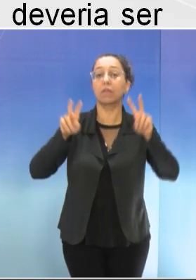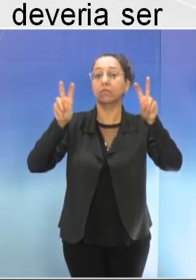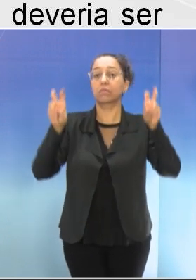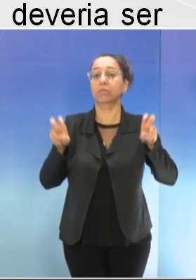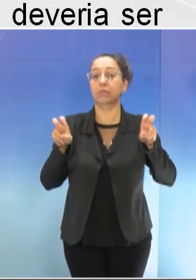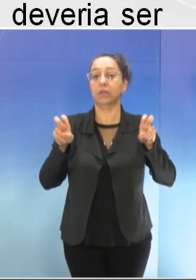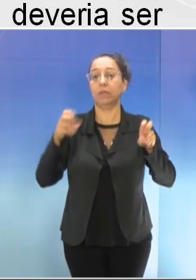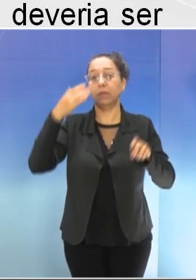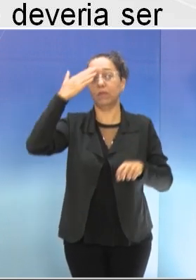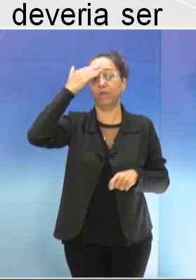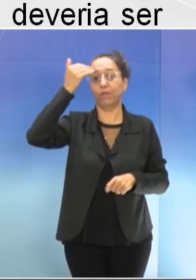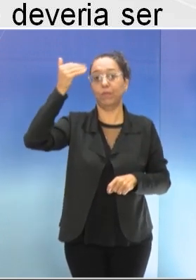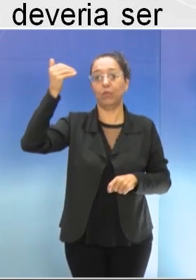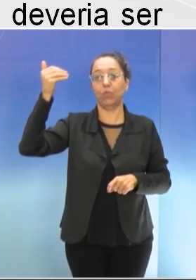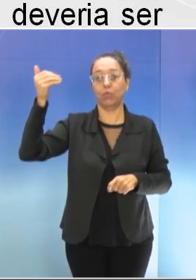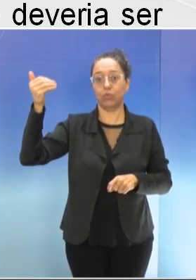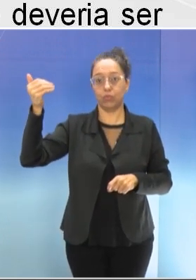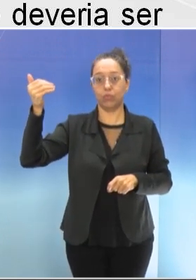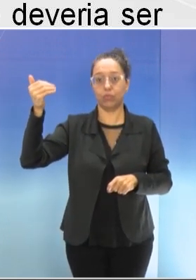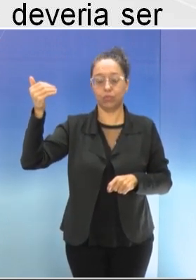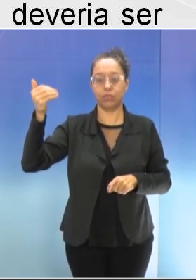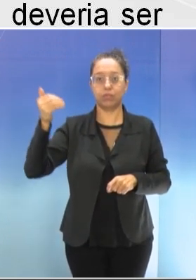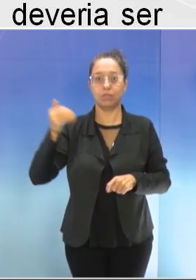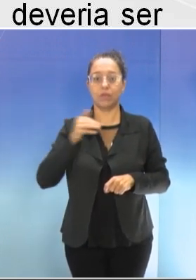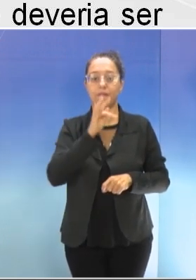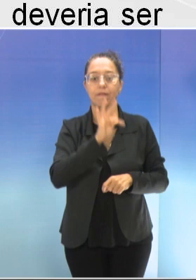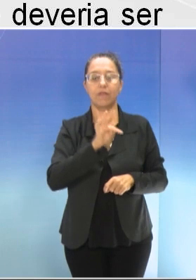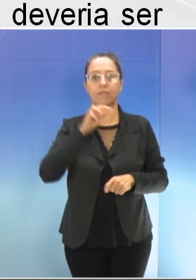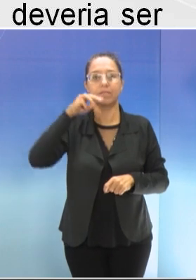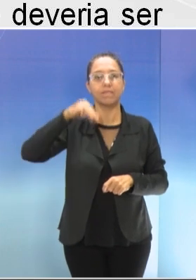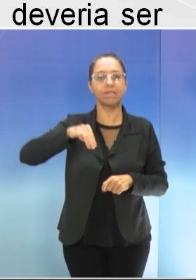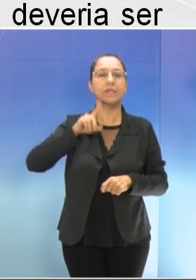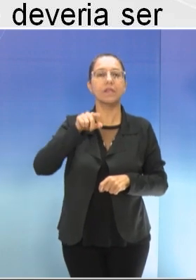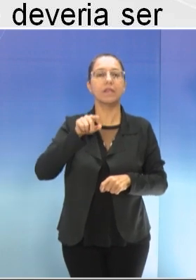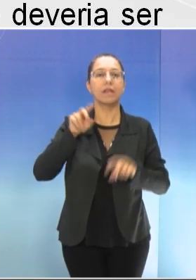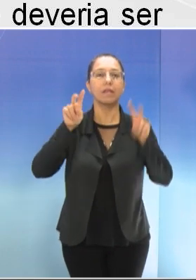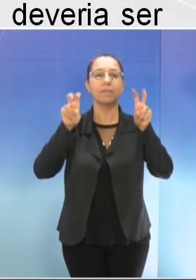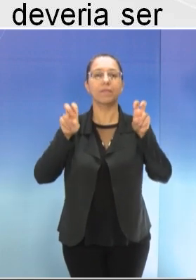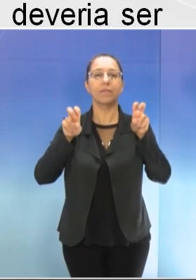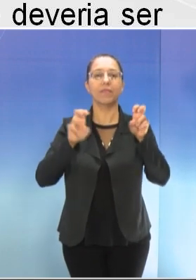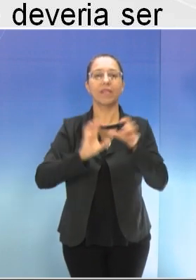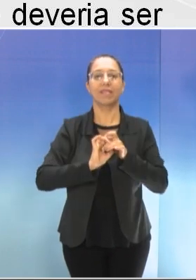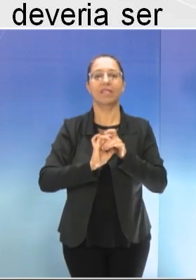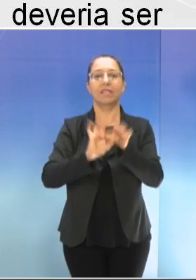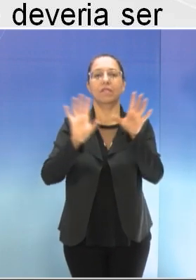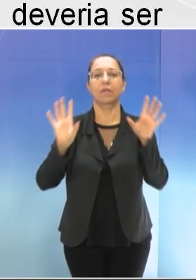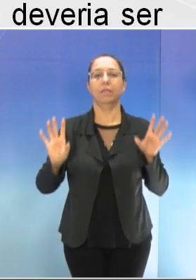um tema muito famoso da filosofia medieval, que é o livre-arbítrio.